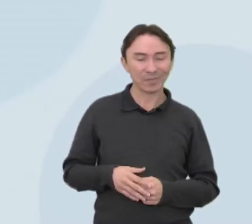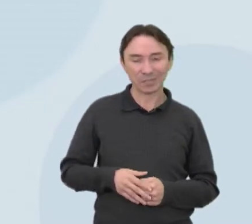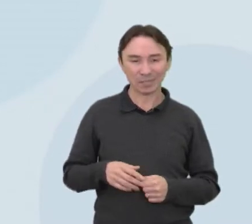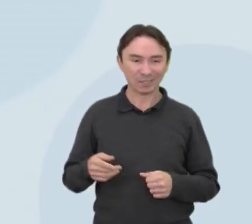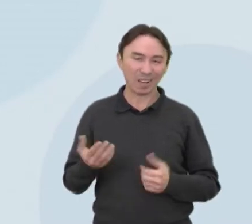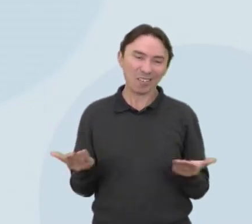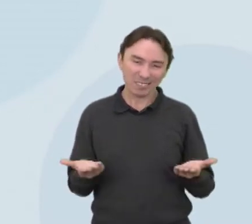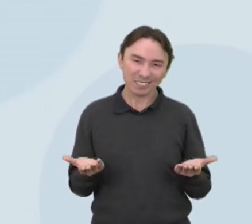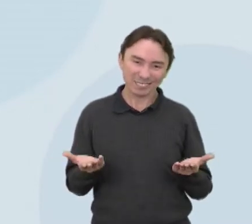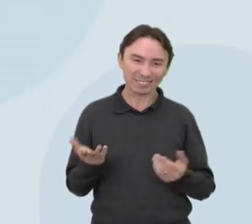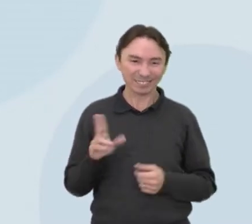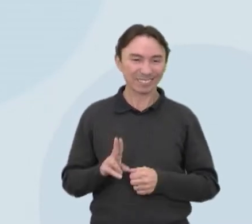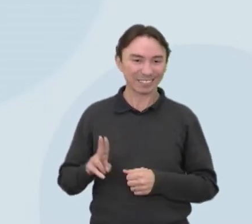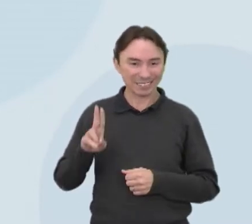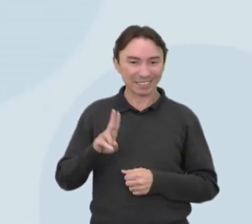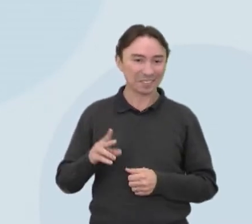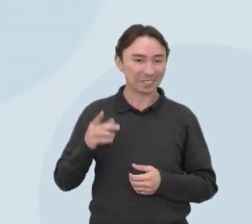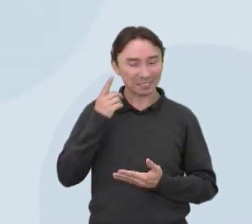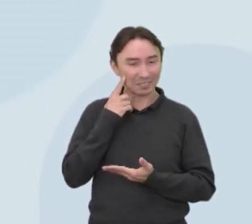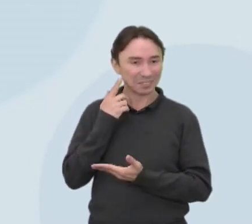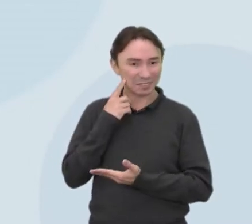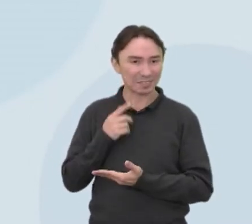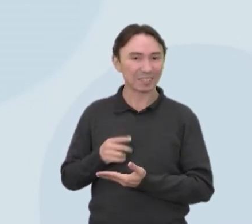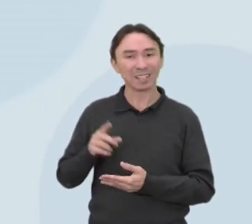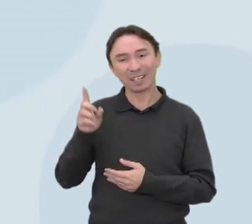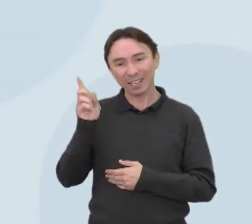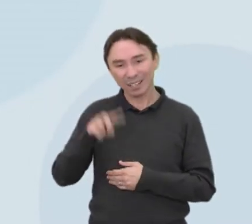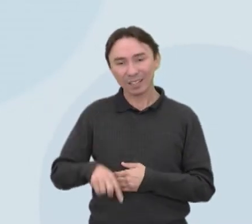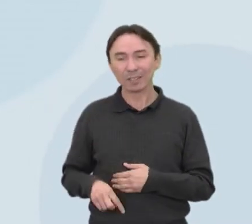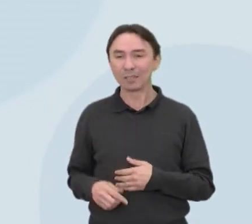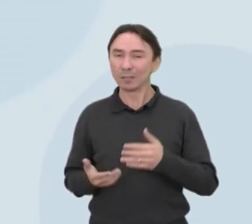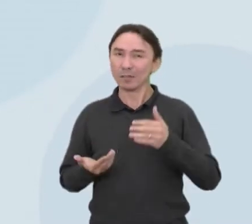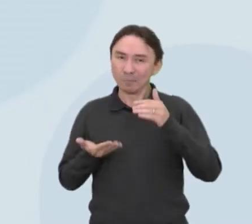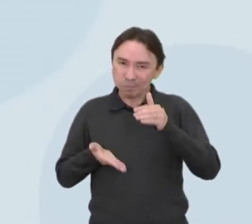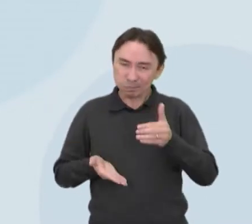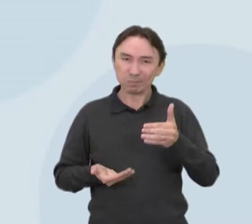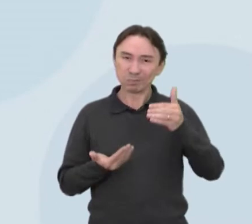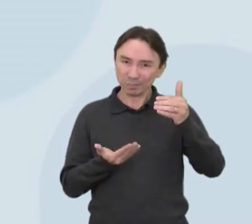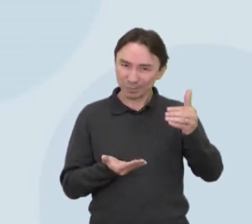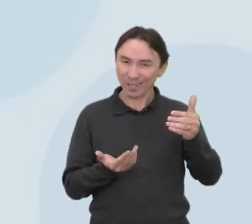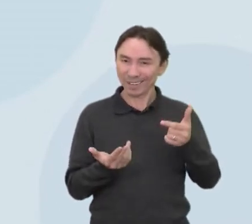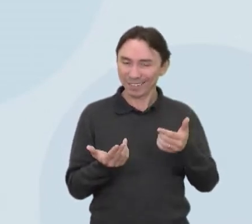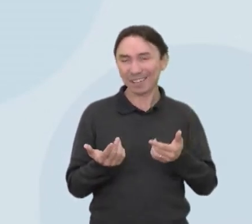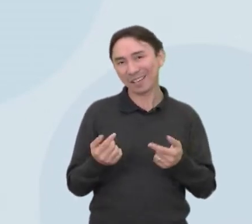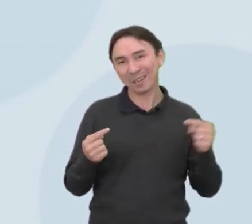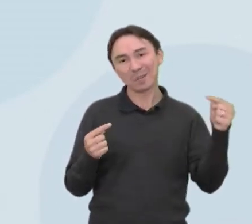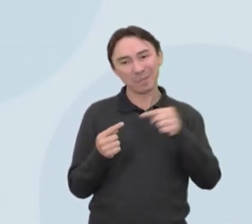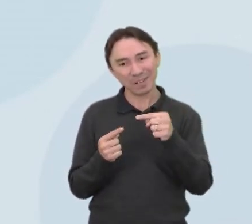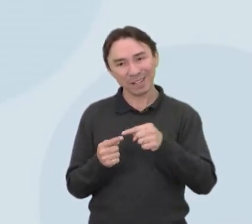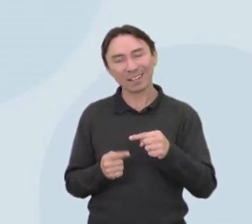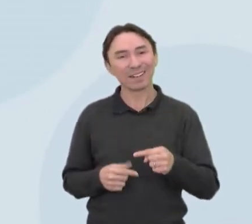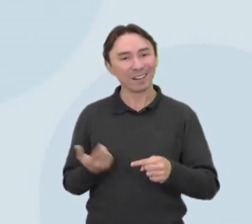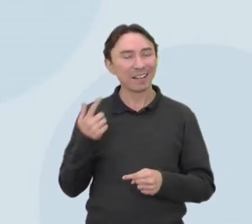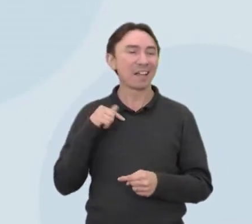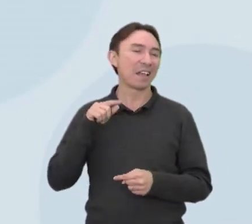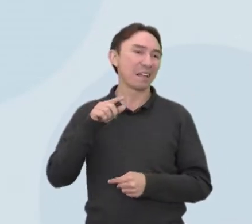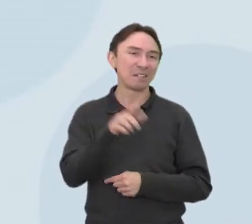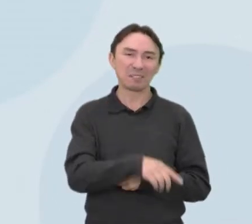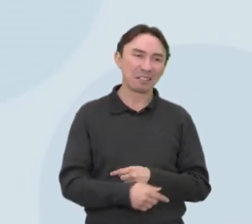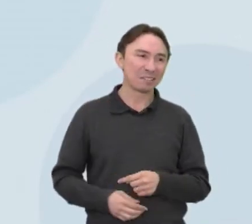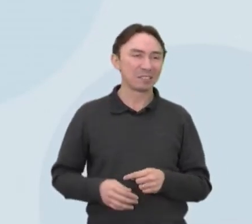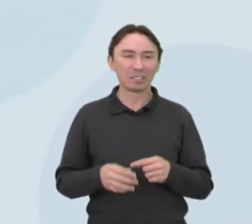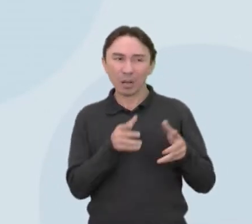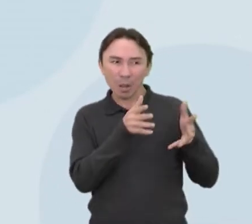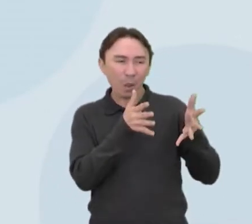aqui, né? É uma representação de um autor anônimo sobre os descobrimentos, aí, representando então uma das caravelas desses eventos,